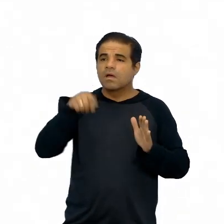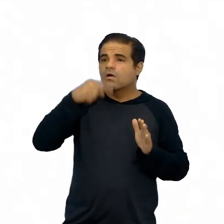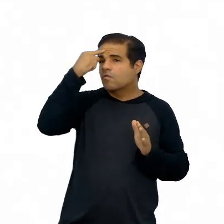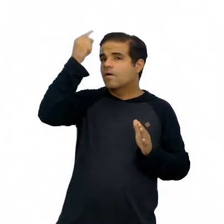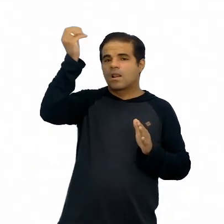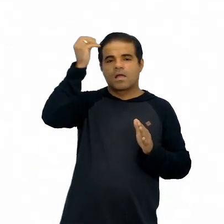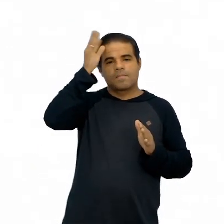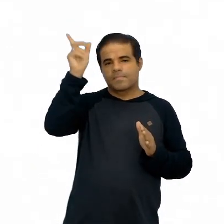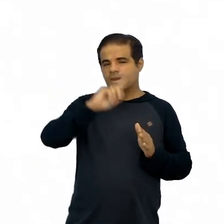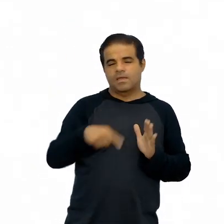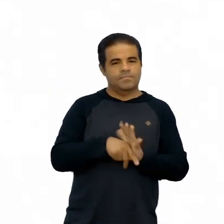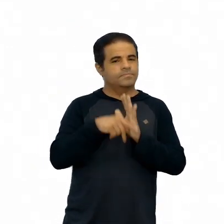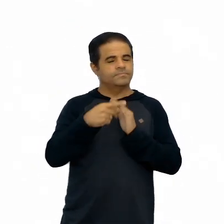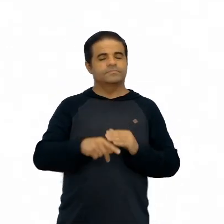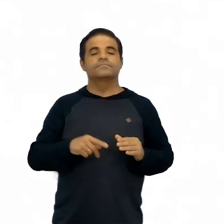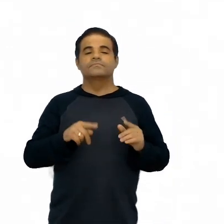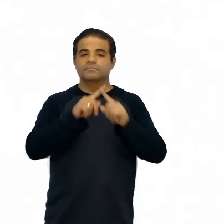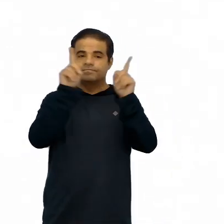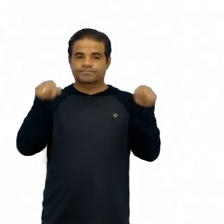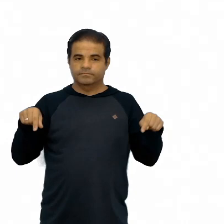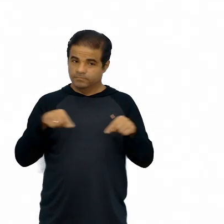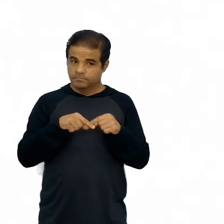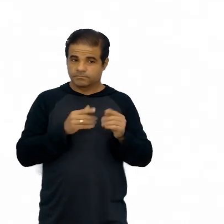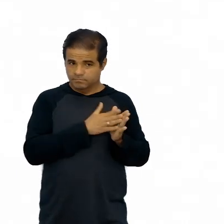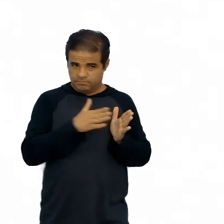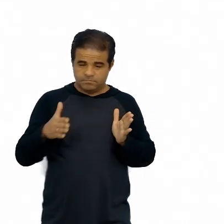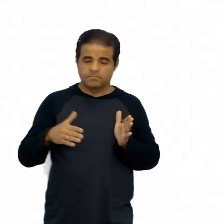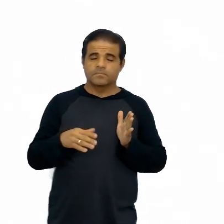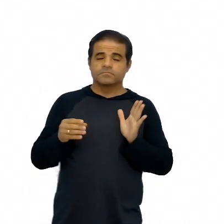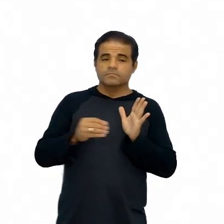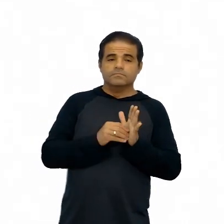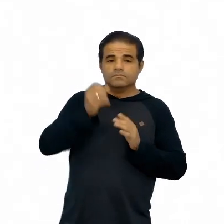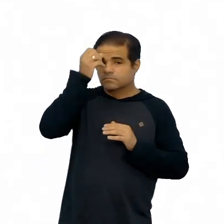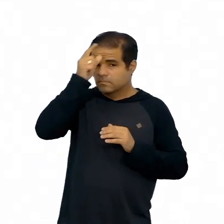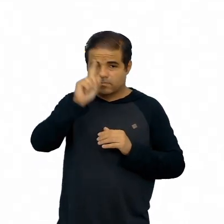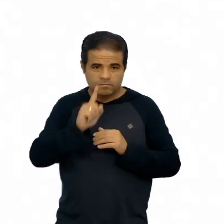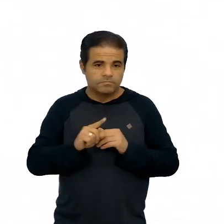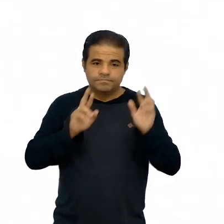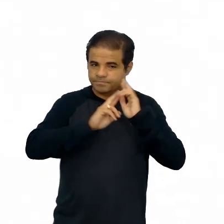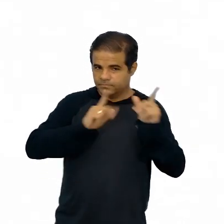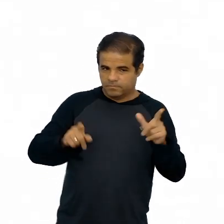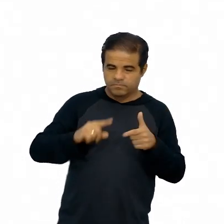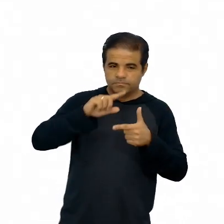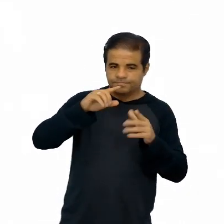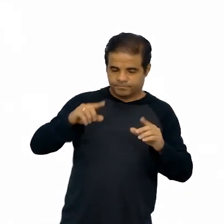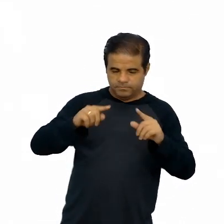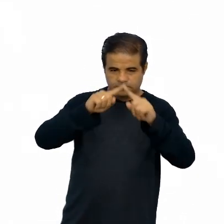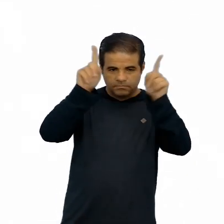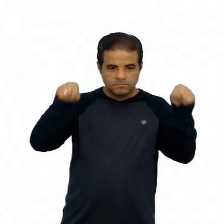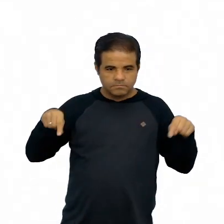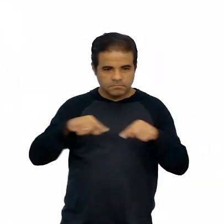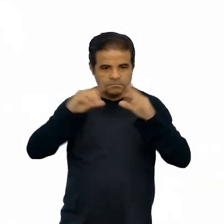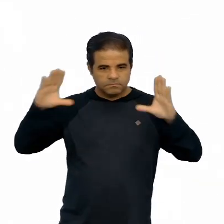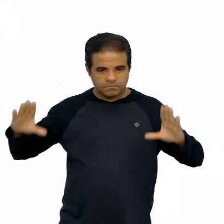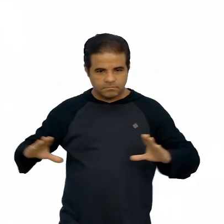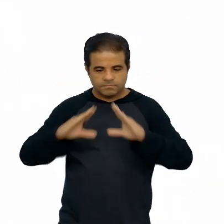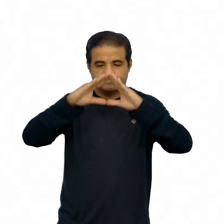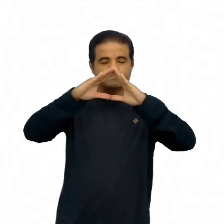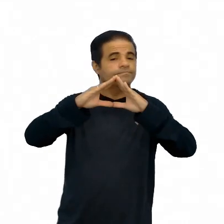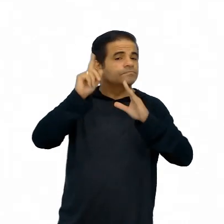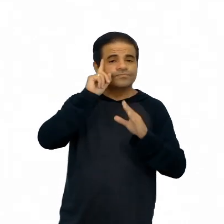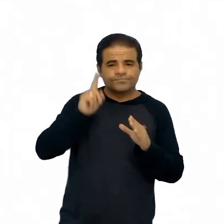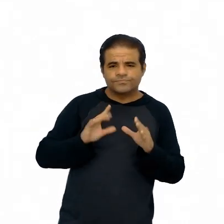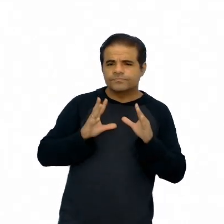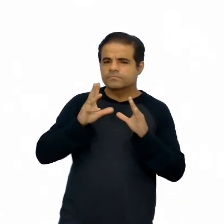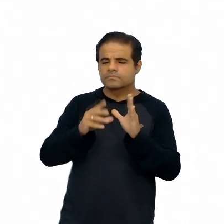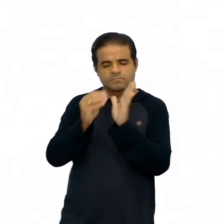das propriedades dos quadriláteros, das propriedades dos triângulos, ele não vai saber diferenciar o que é um triângulo equilátero, o que é um triângulo isósceles. Então,